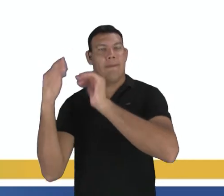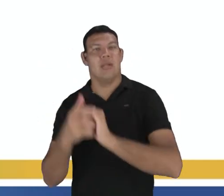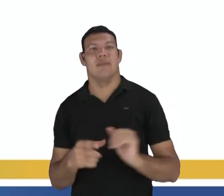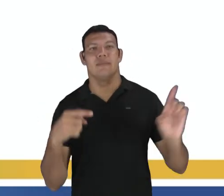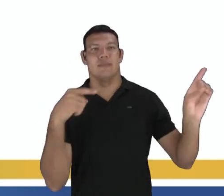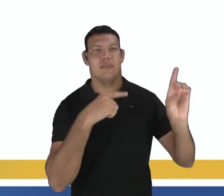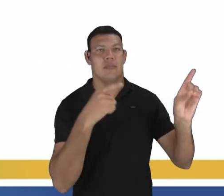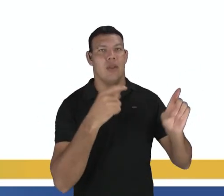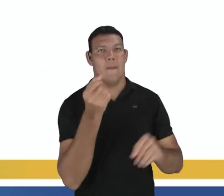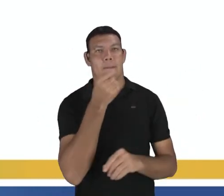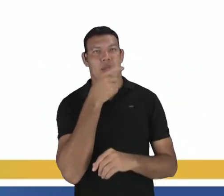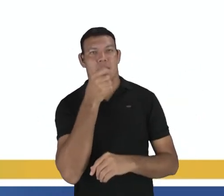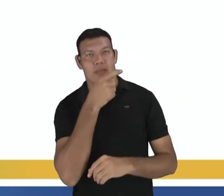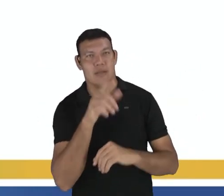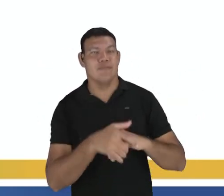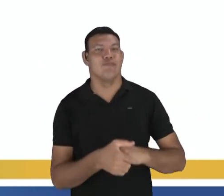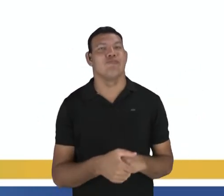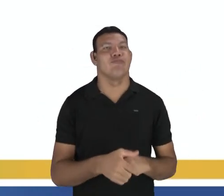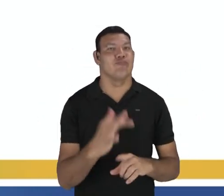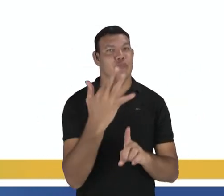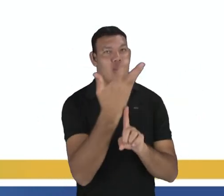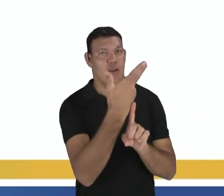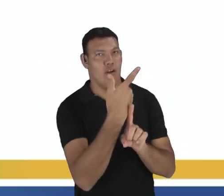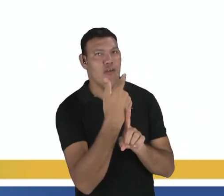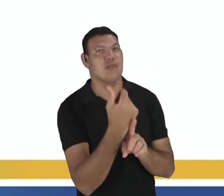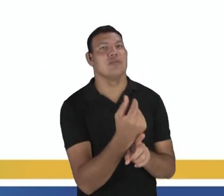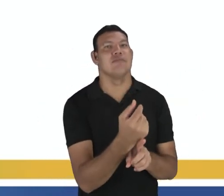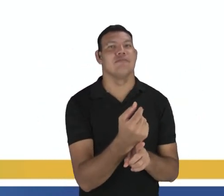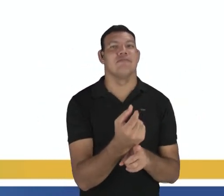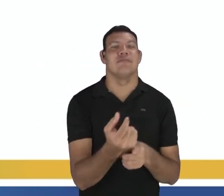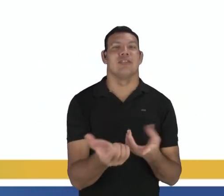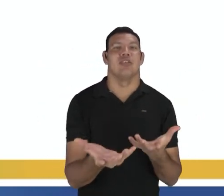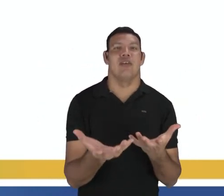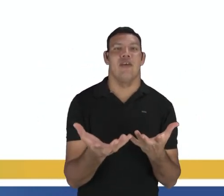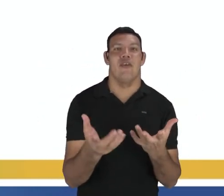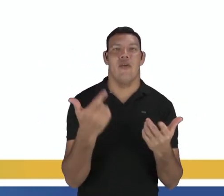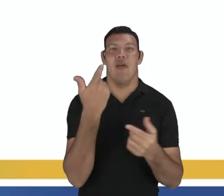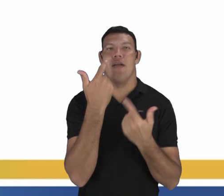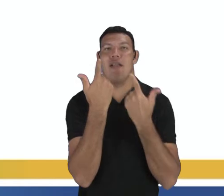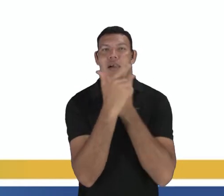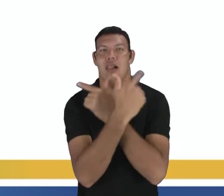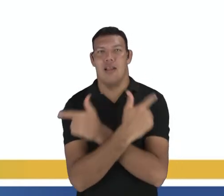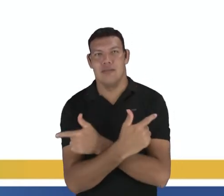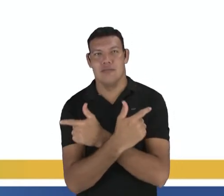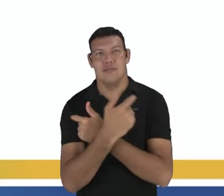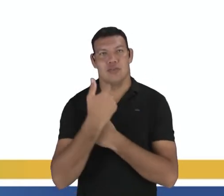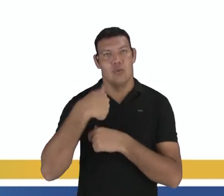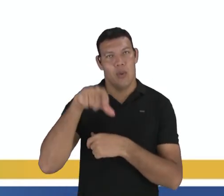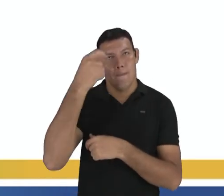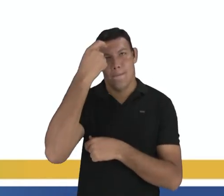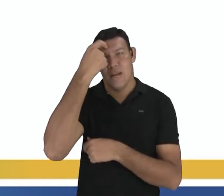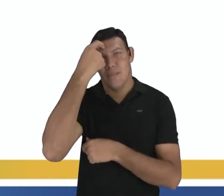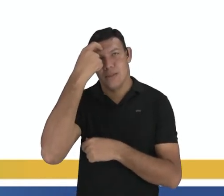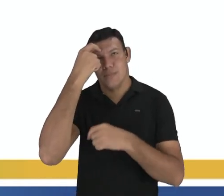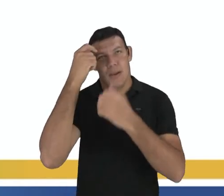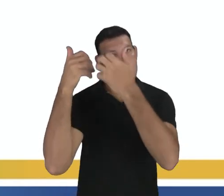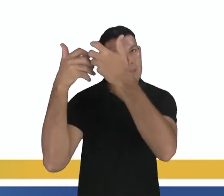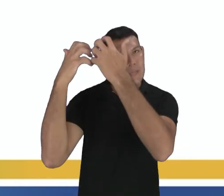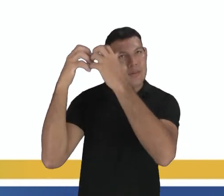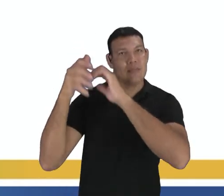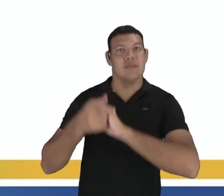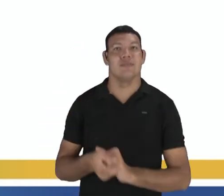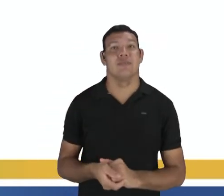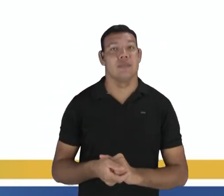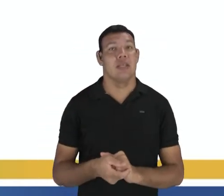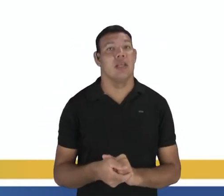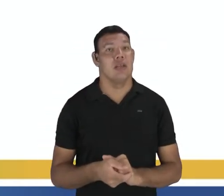fazer cócegas no raciocínio dos outros. Há duas espécies de humorismo, o trágico e o cômico. O trágico é o que